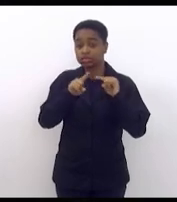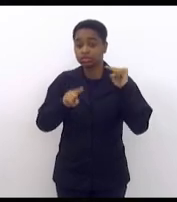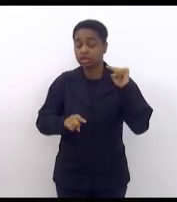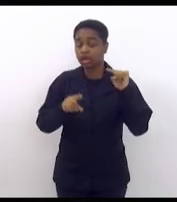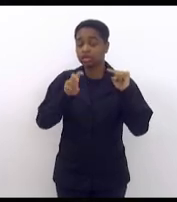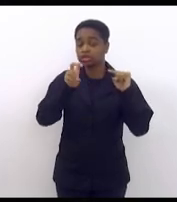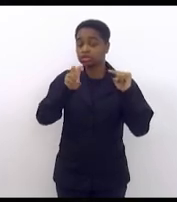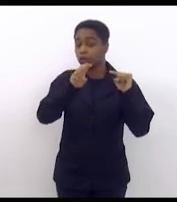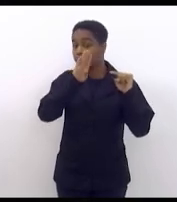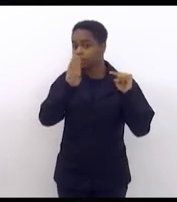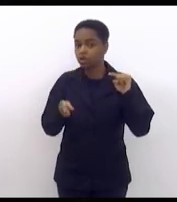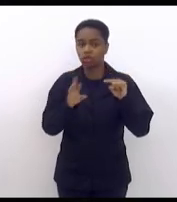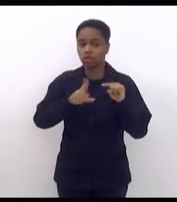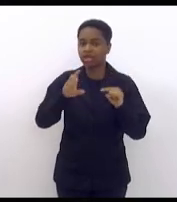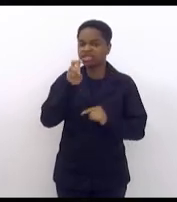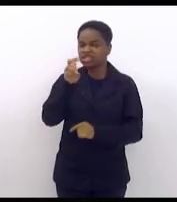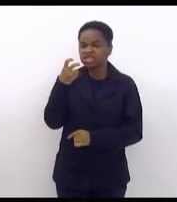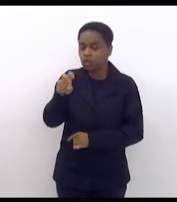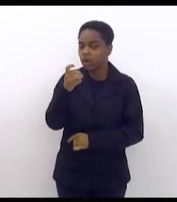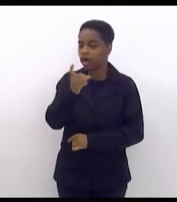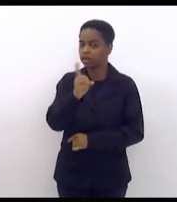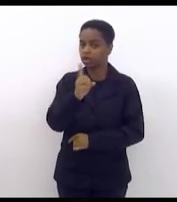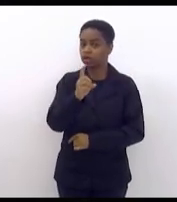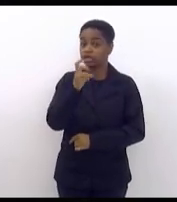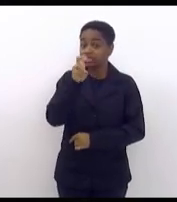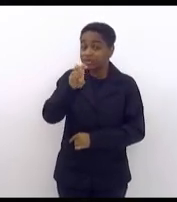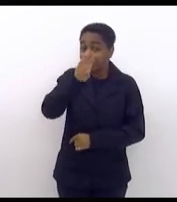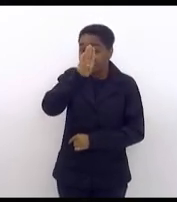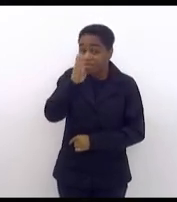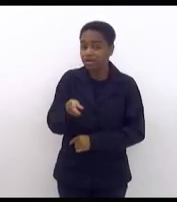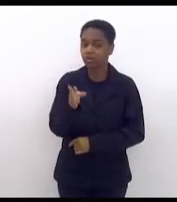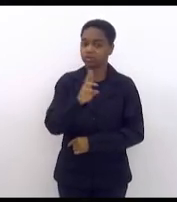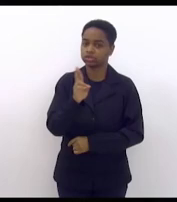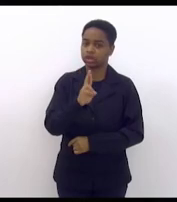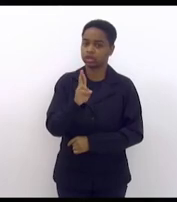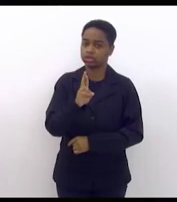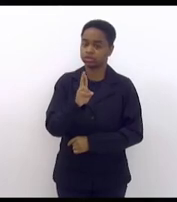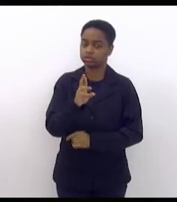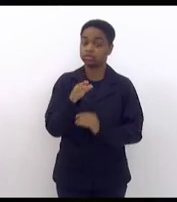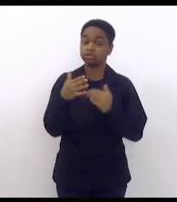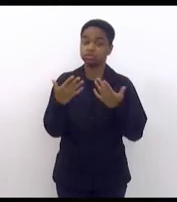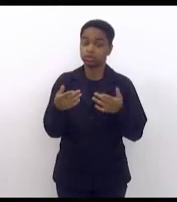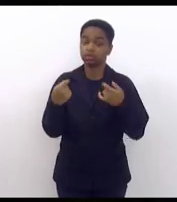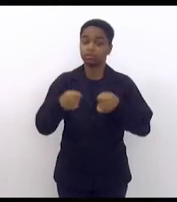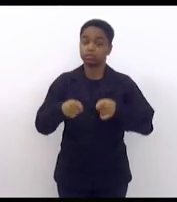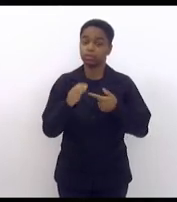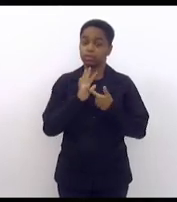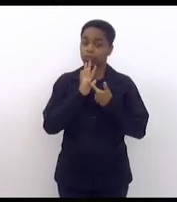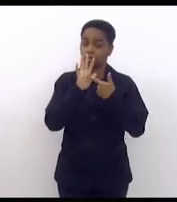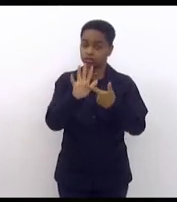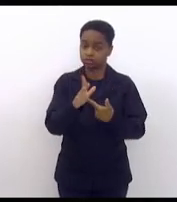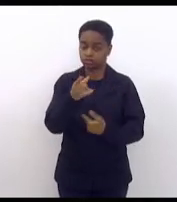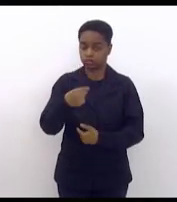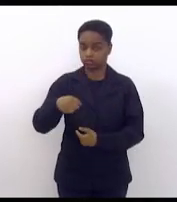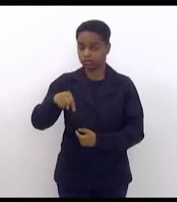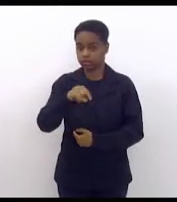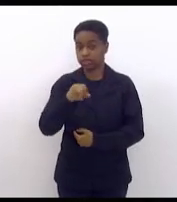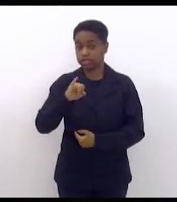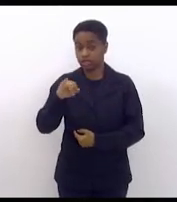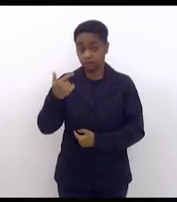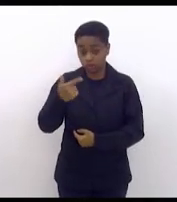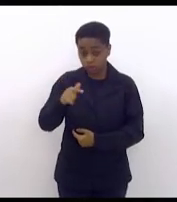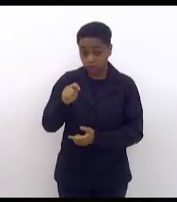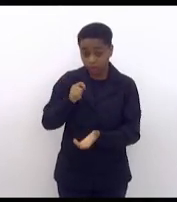falando de 5 reais, de 5 mil reais, de 5 milhões, a gente está falando de 5 bilhões esse salto. Então, cabe destacar que, mesmo sem o